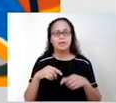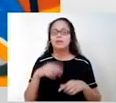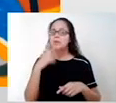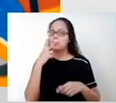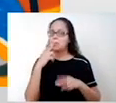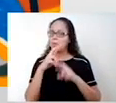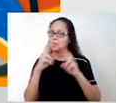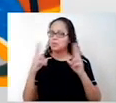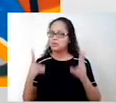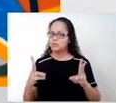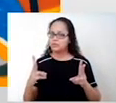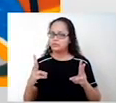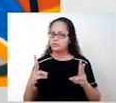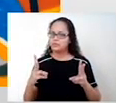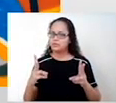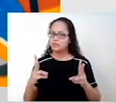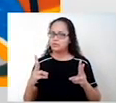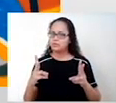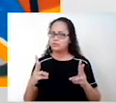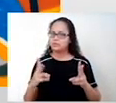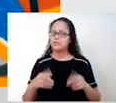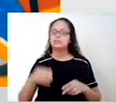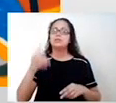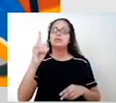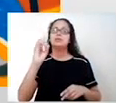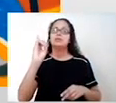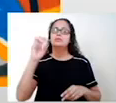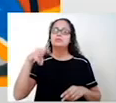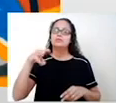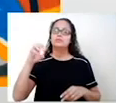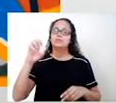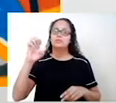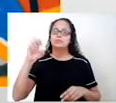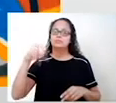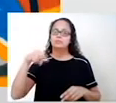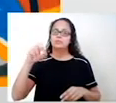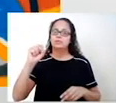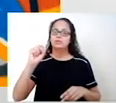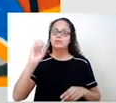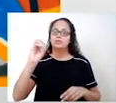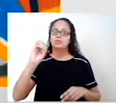diferentes dimensões no mesmo plano, mas de uma